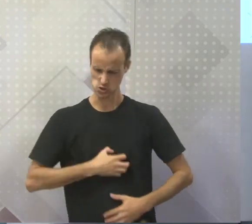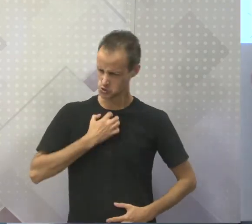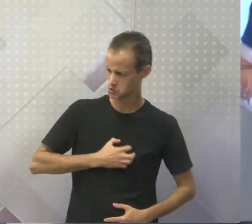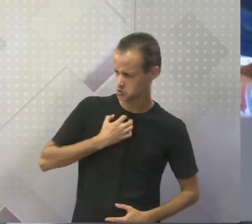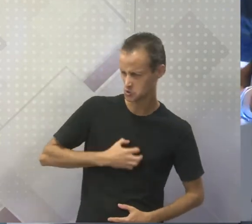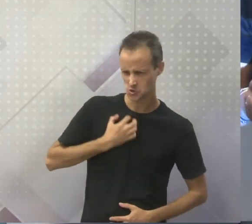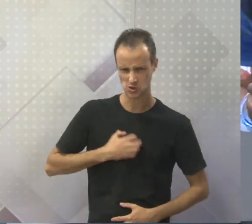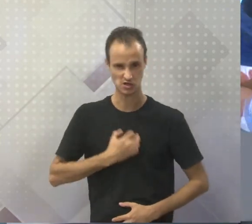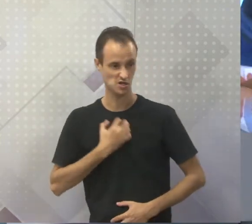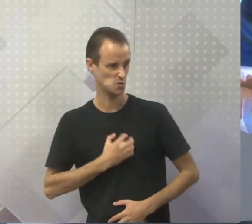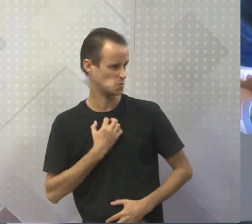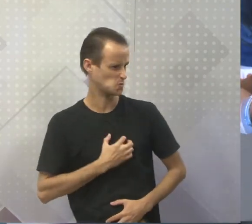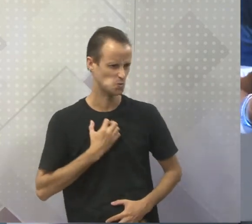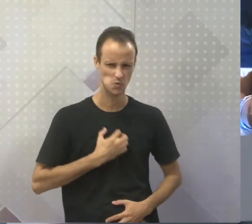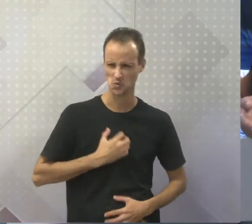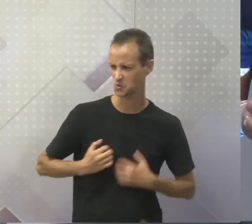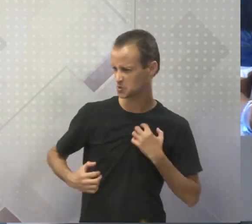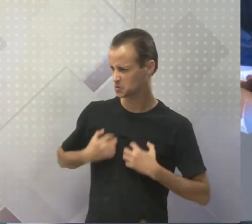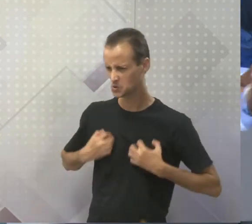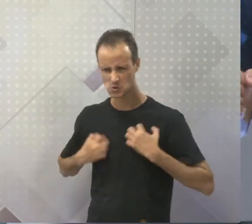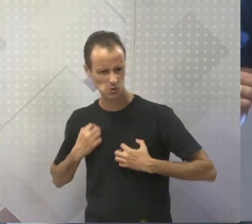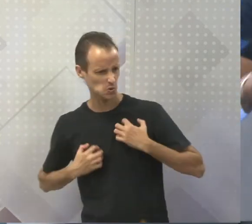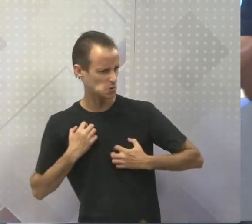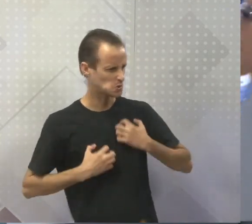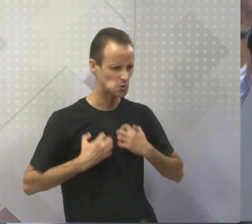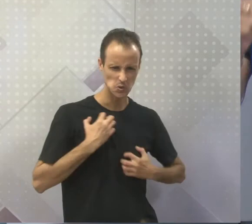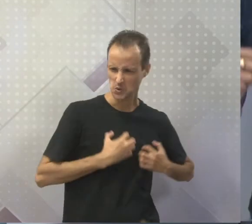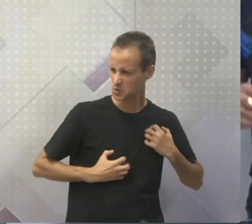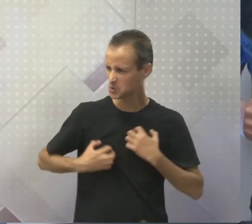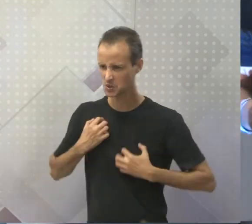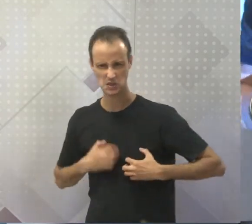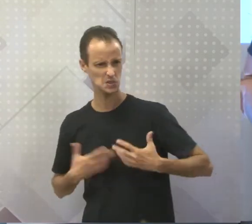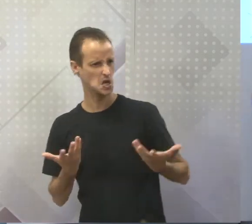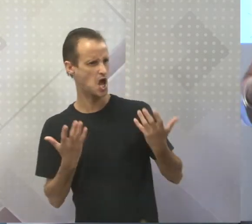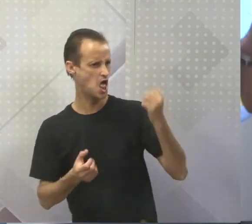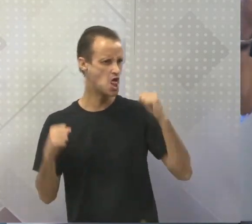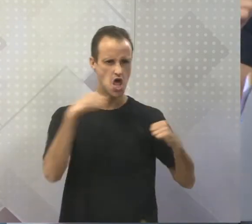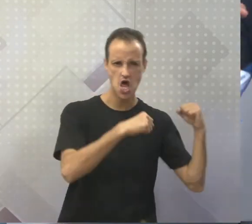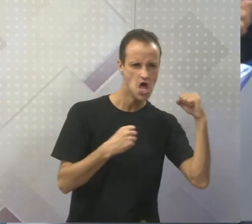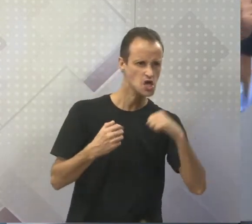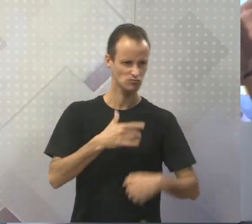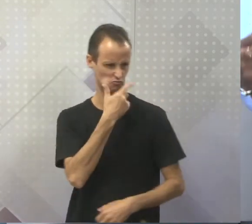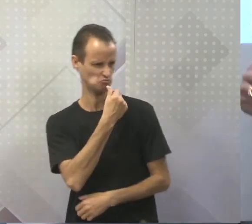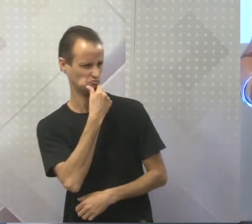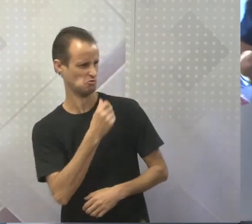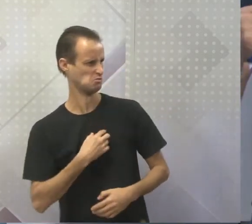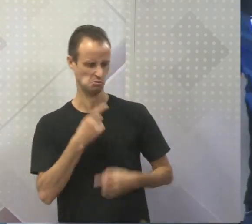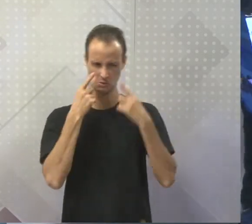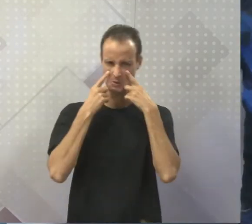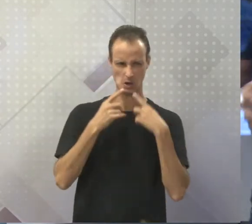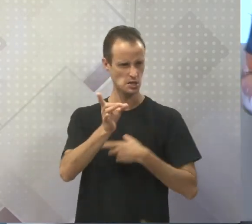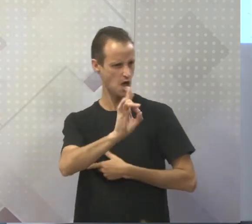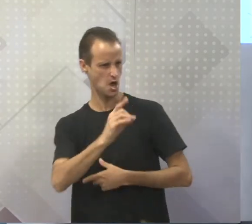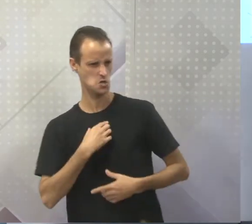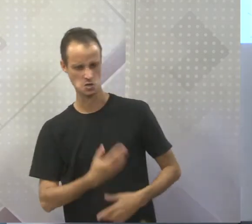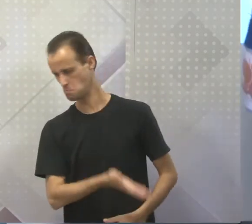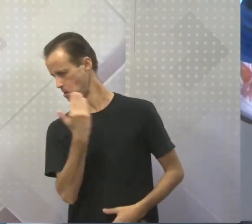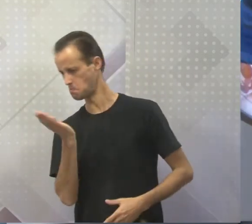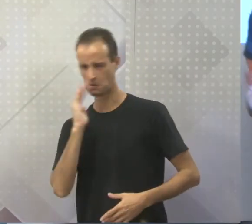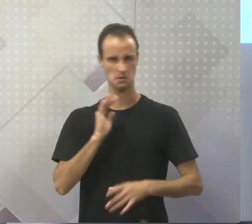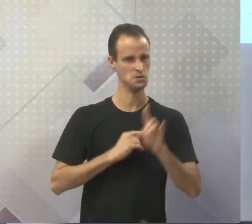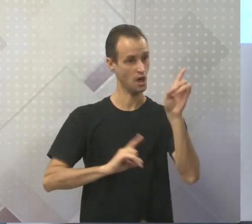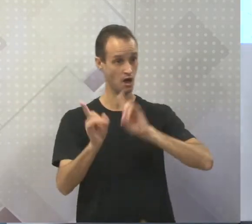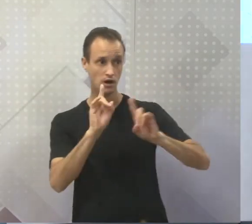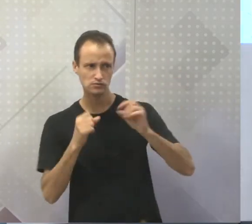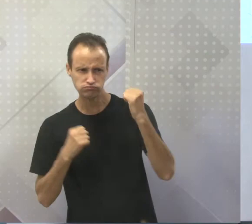nesse processo, a gente fica agressivo. A gente fica, qualquer coisa quer resolver na tapa, porque disseram que o homem não chora, homem não apanha e